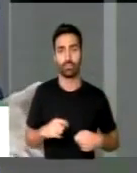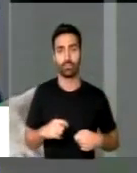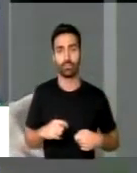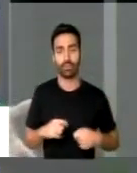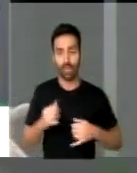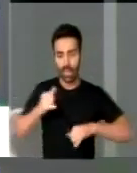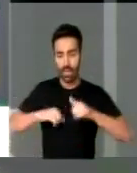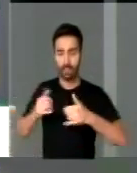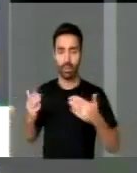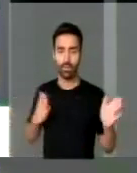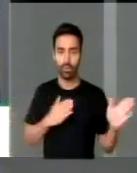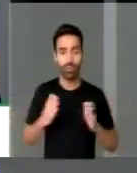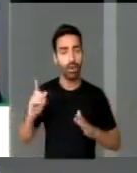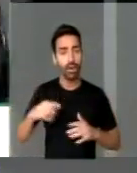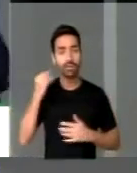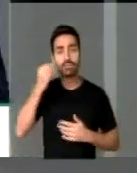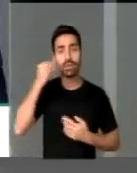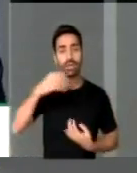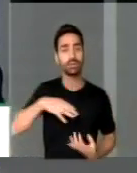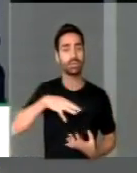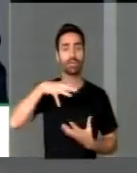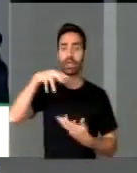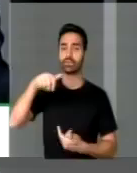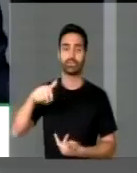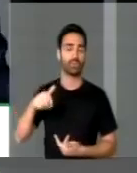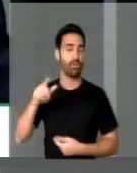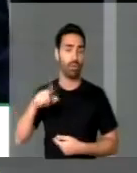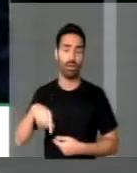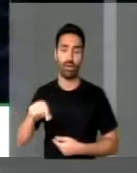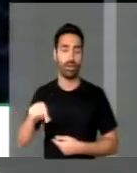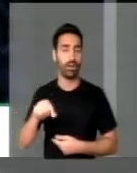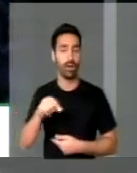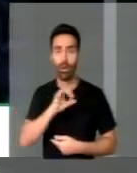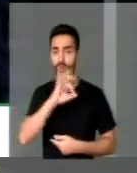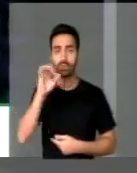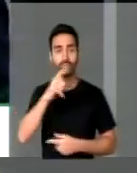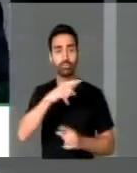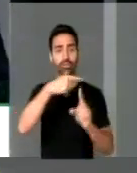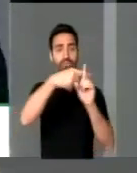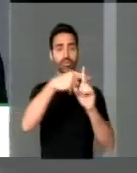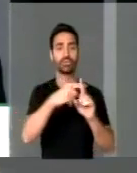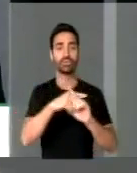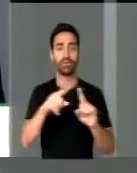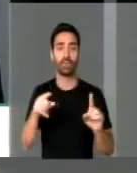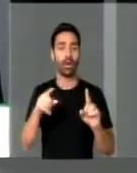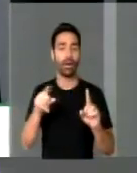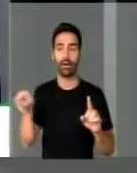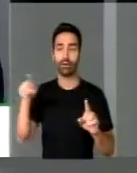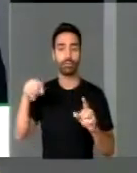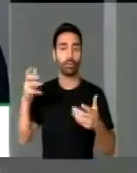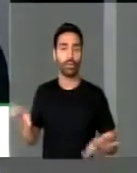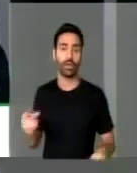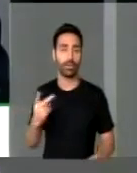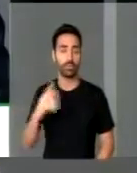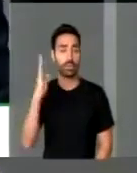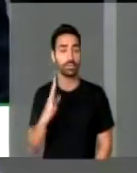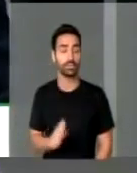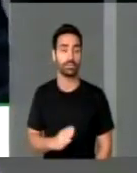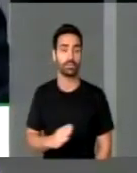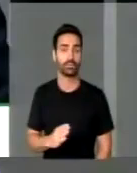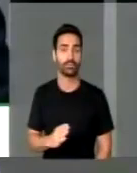Essa experiência internacional é essa experiência positiva que não quer se replicar no Brasil. É essa